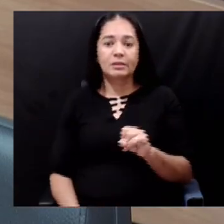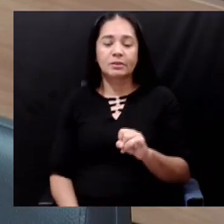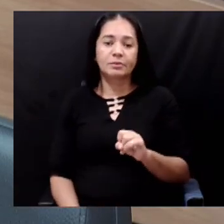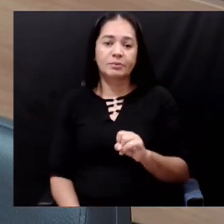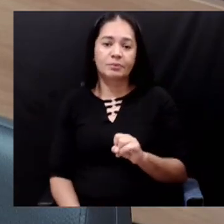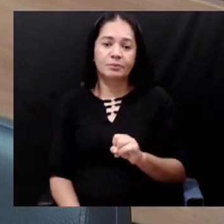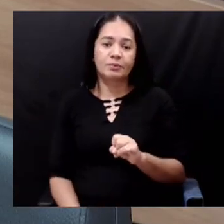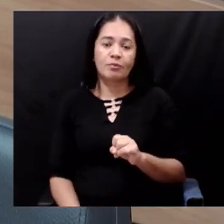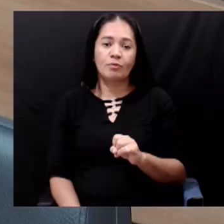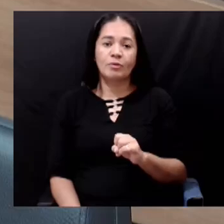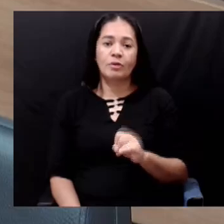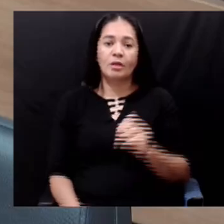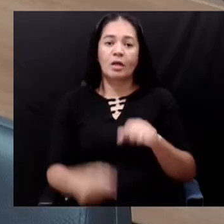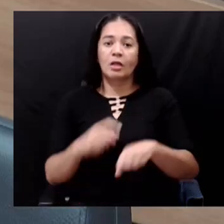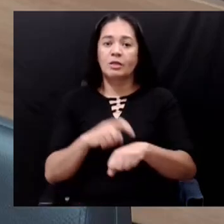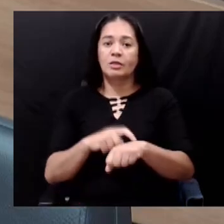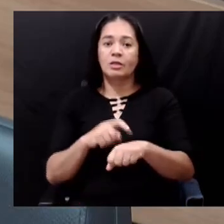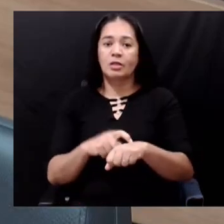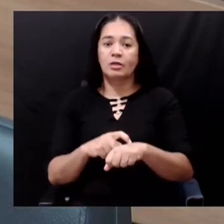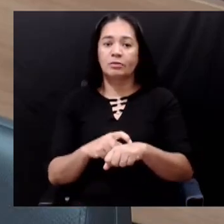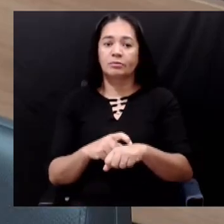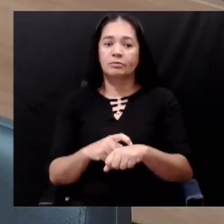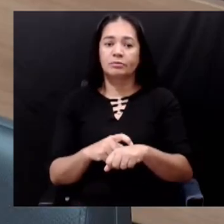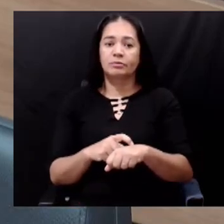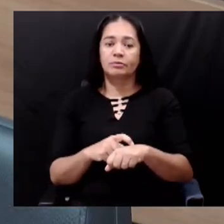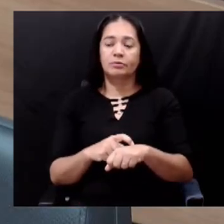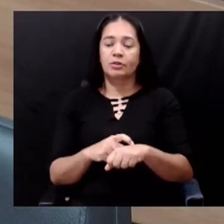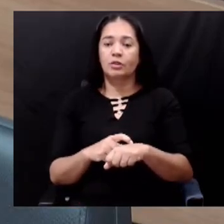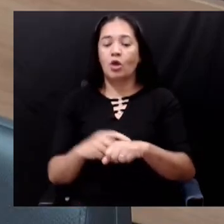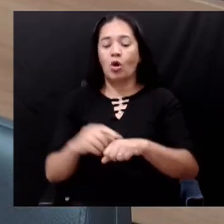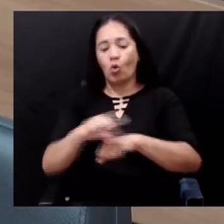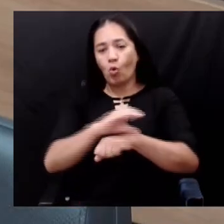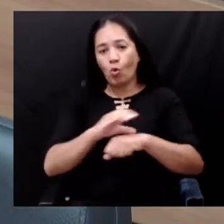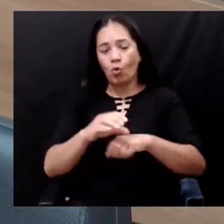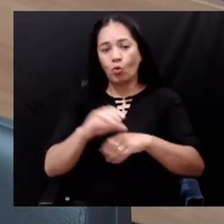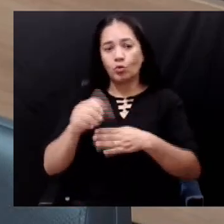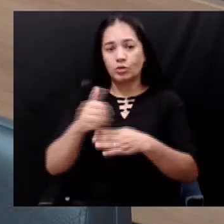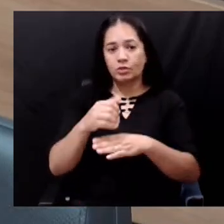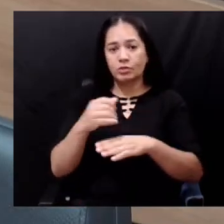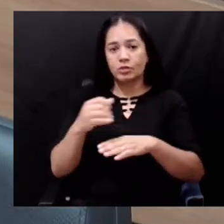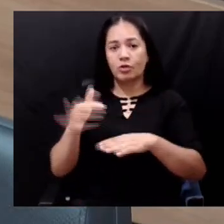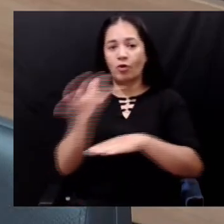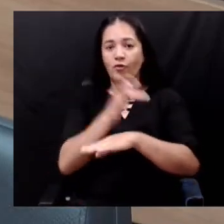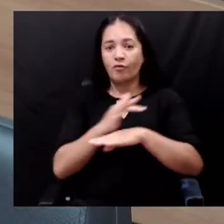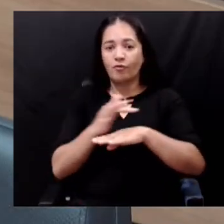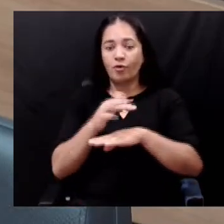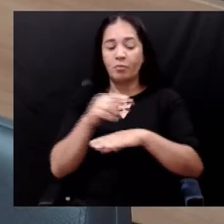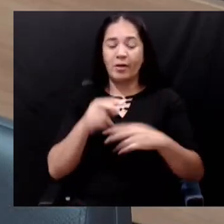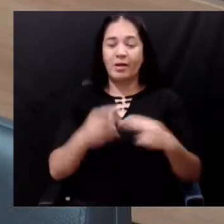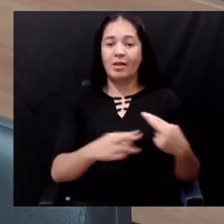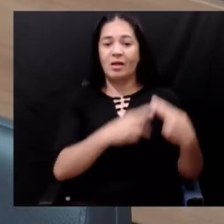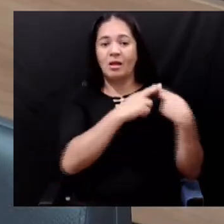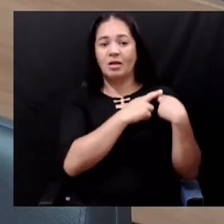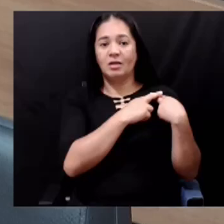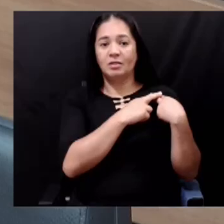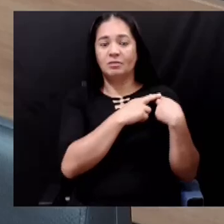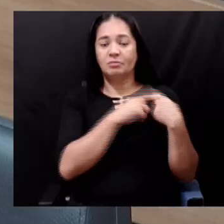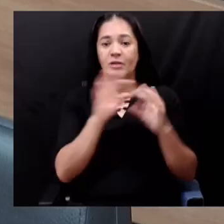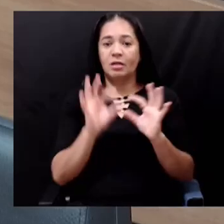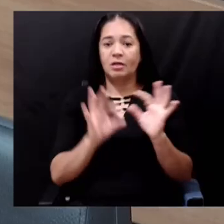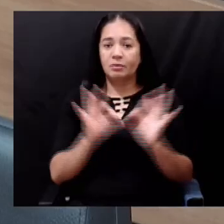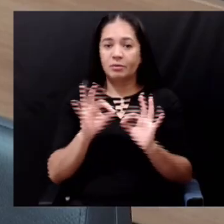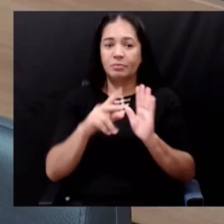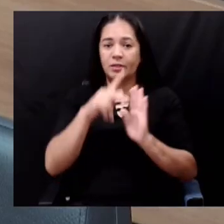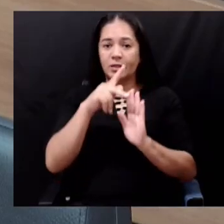o cursinho informal, quando ele tem esse termo de parceria, ele é o responsável pela elaboração do seu projeto, da sua